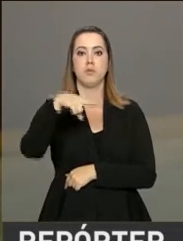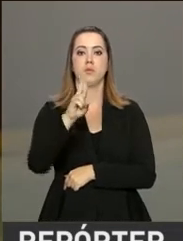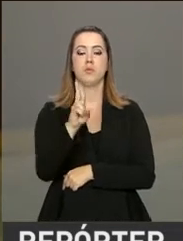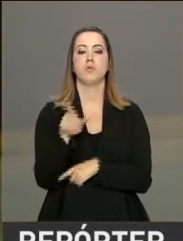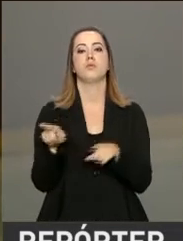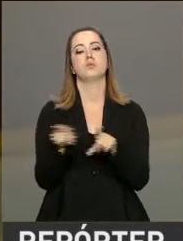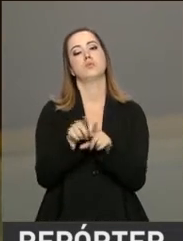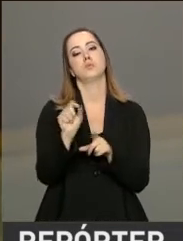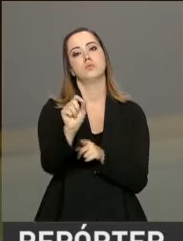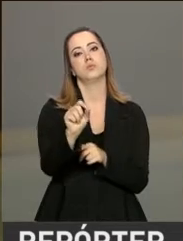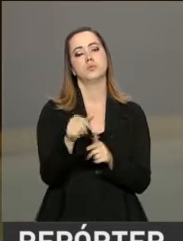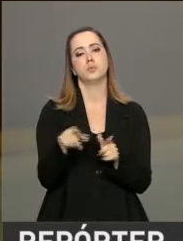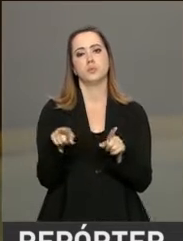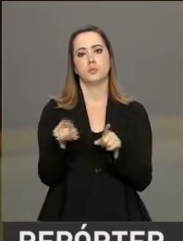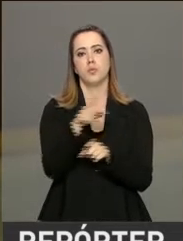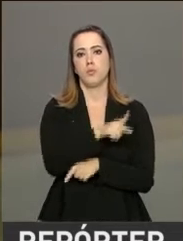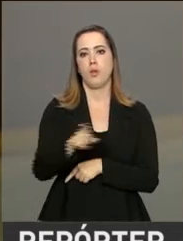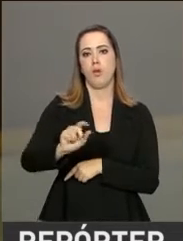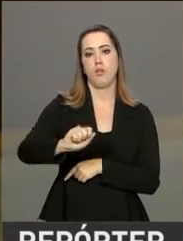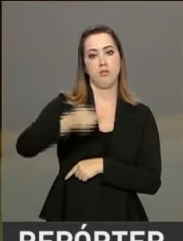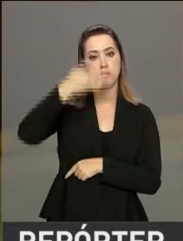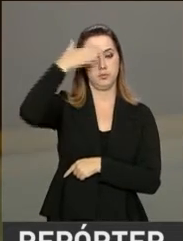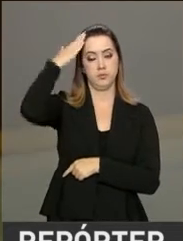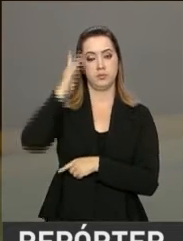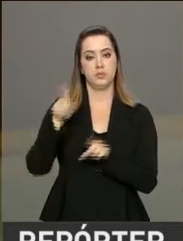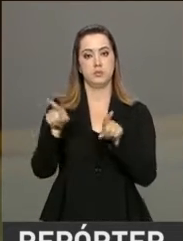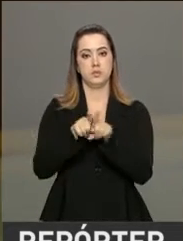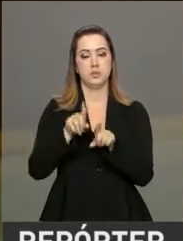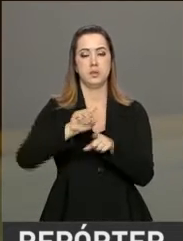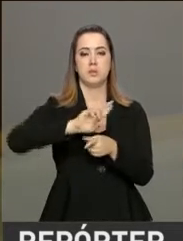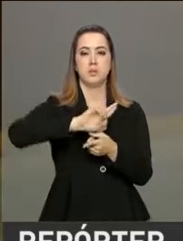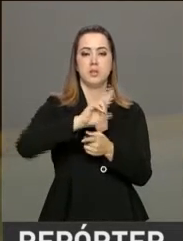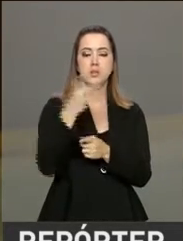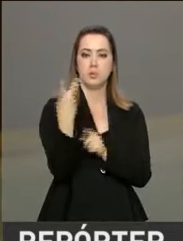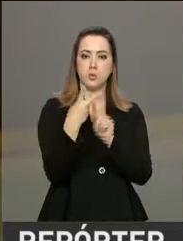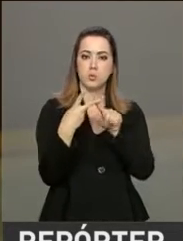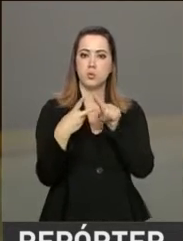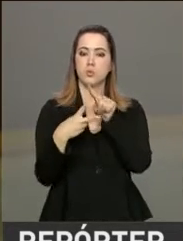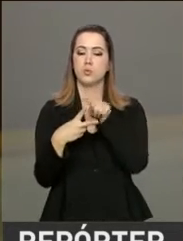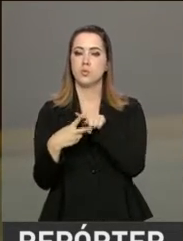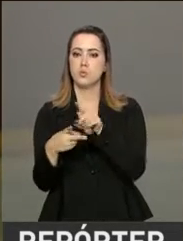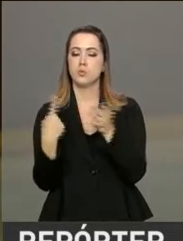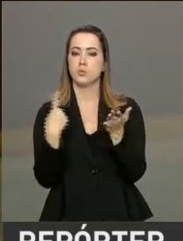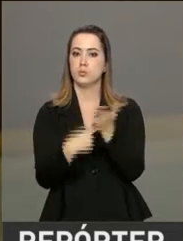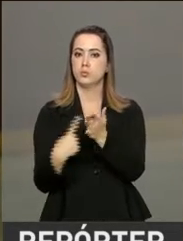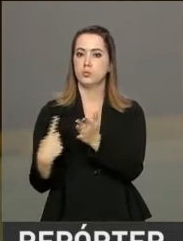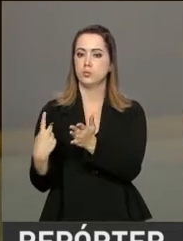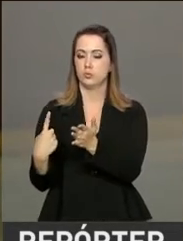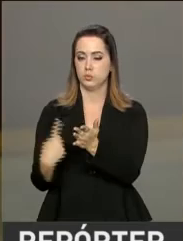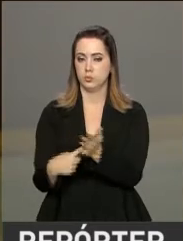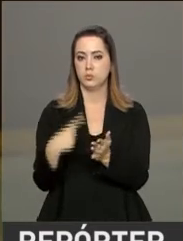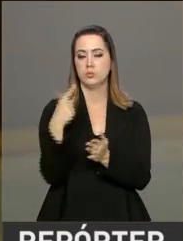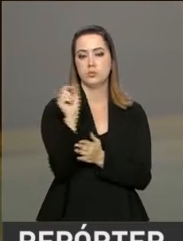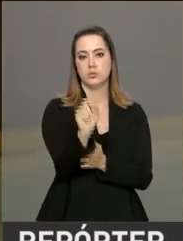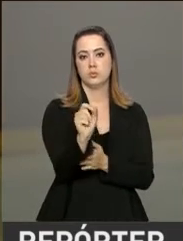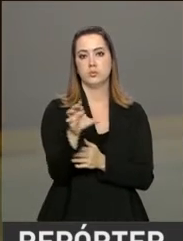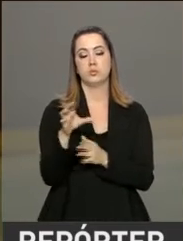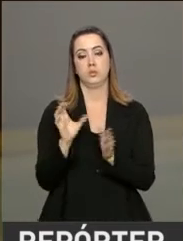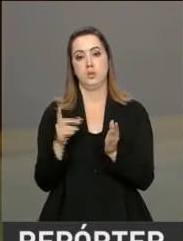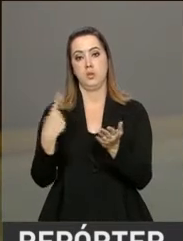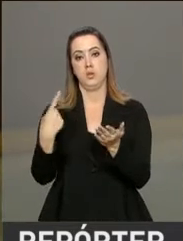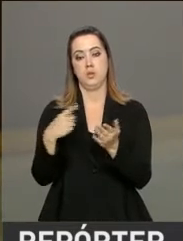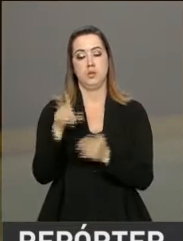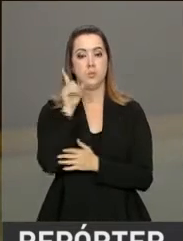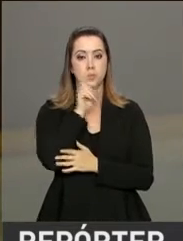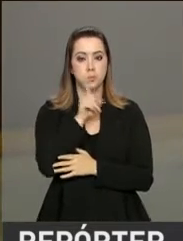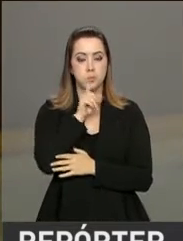da onu o presidente michel temer também tem outros dois compromissos na sede da organização das nações unidas em nova